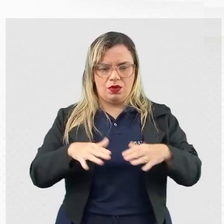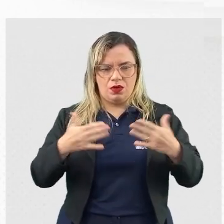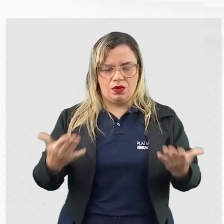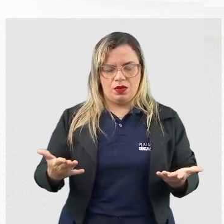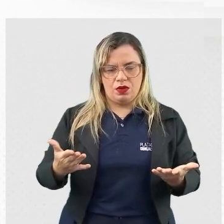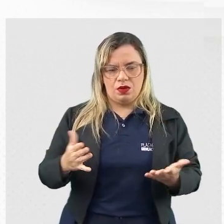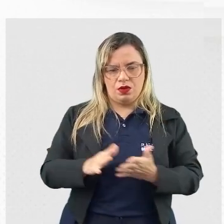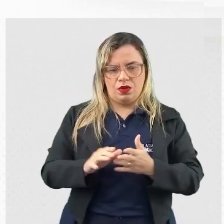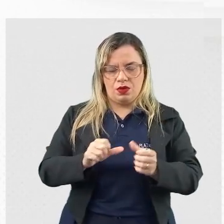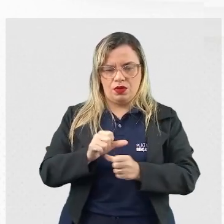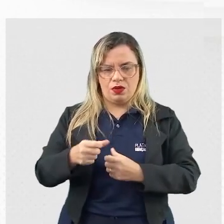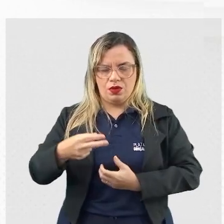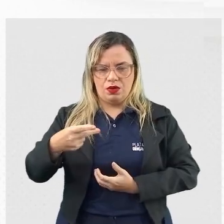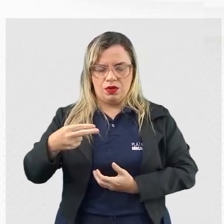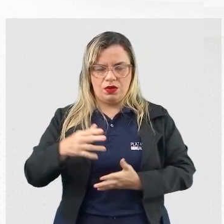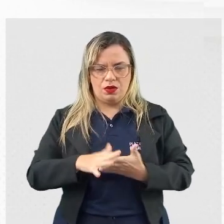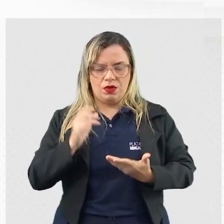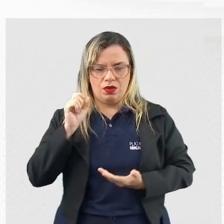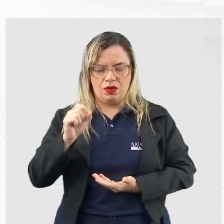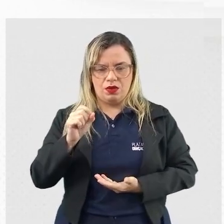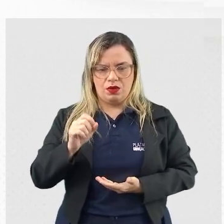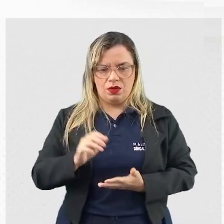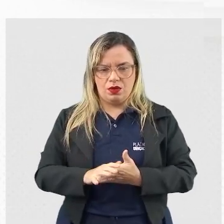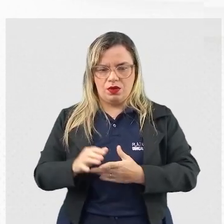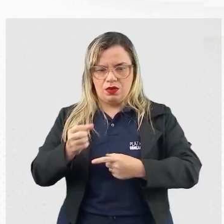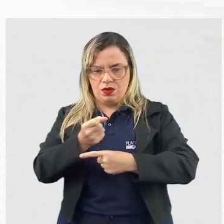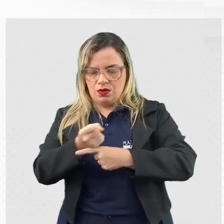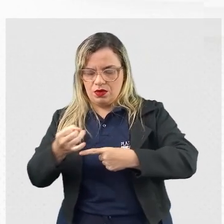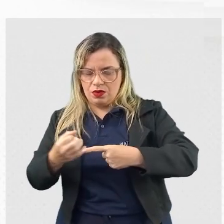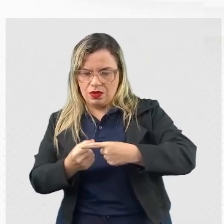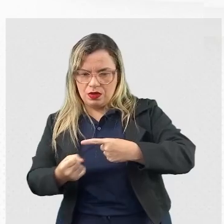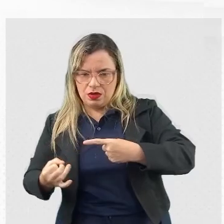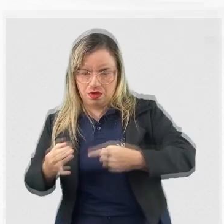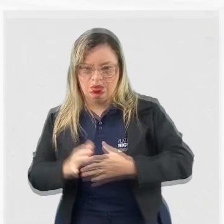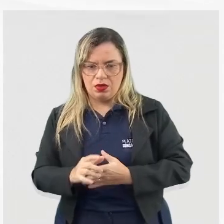vai transformar os dois em fração. Ó. 15